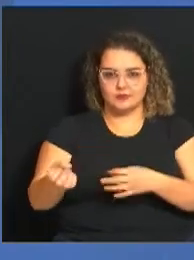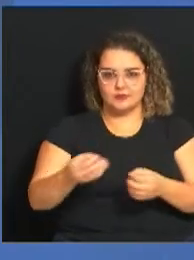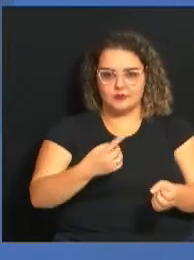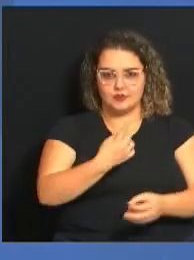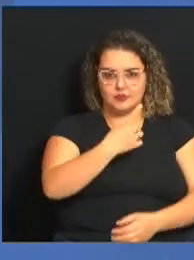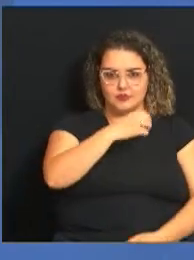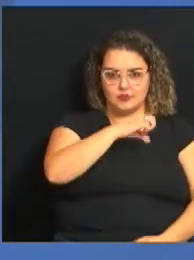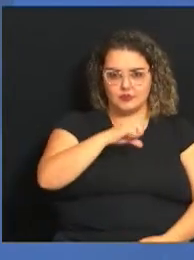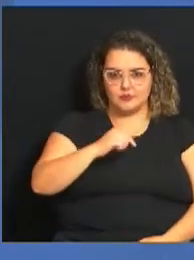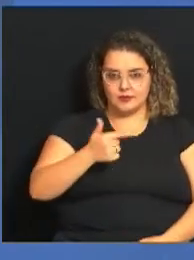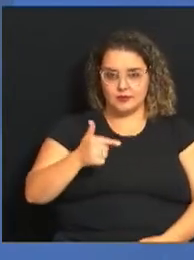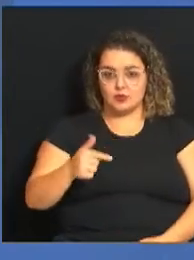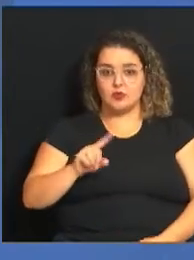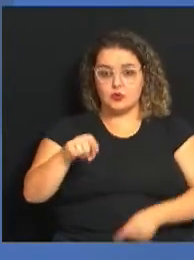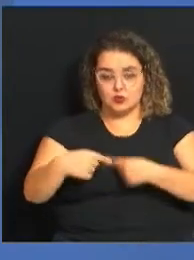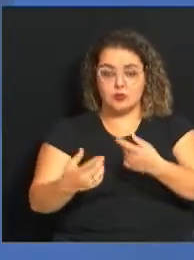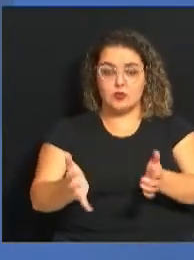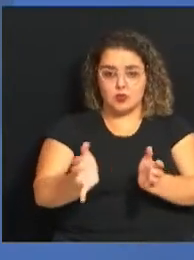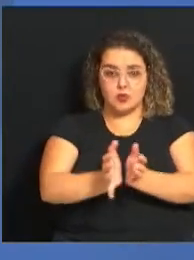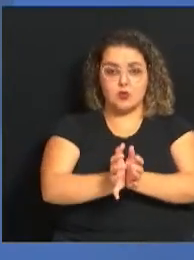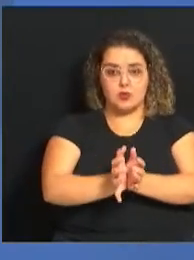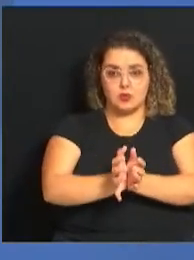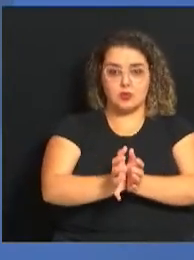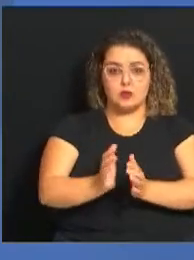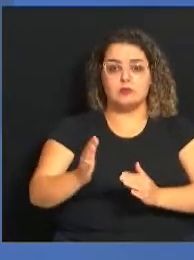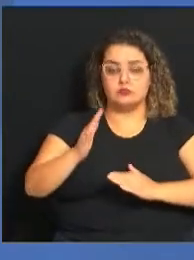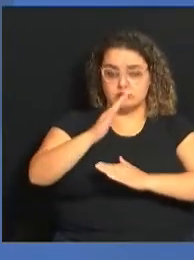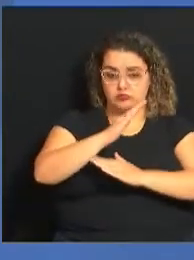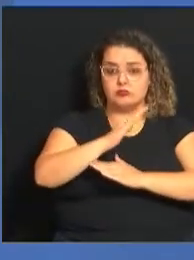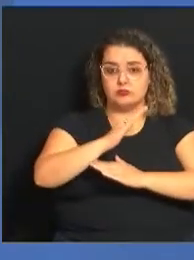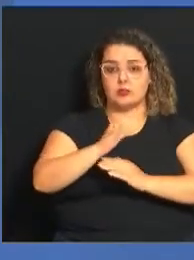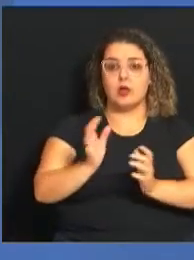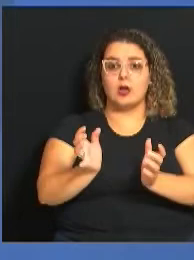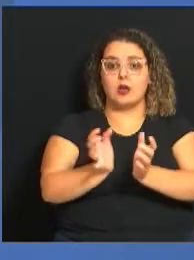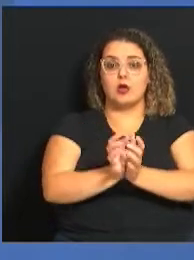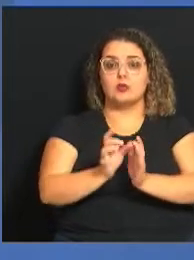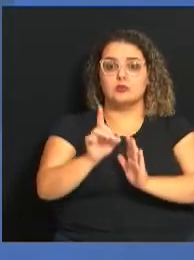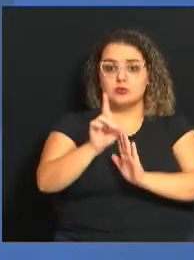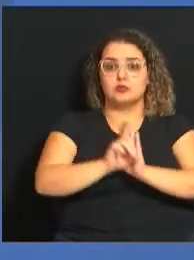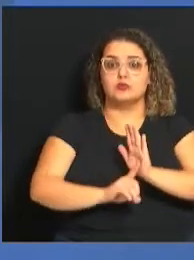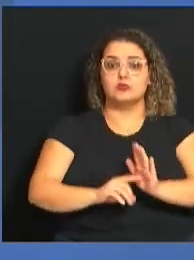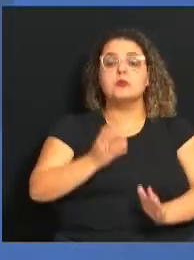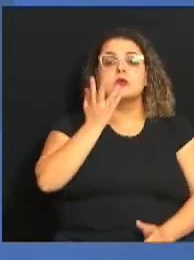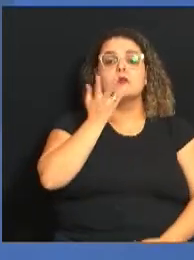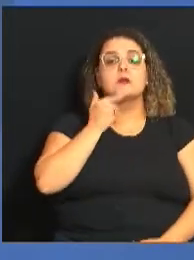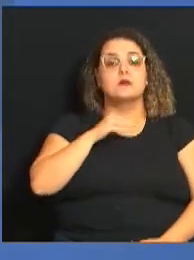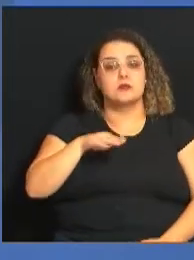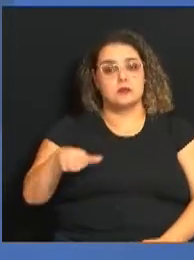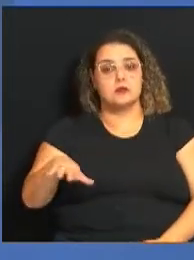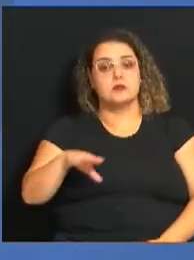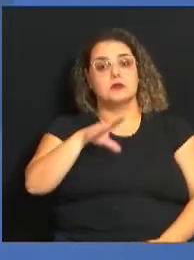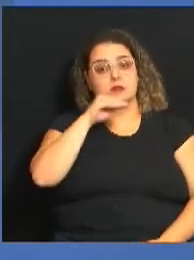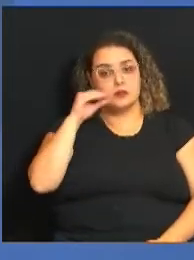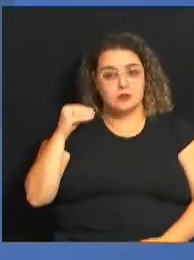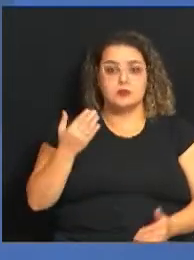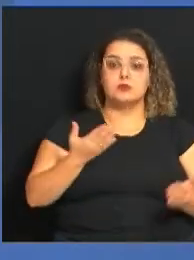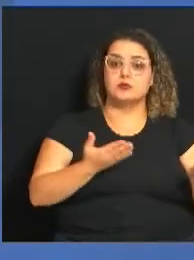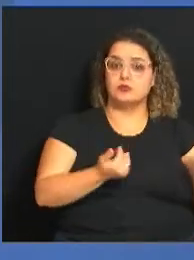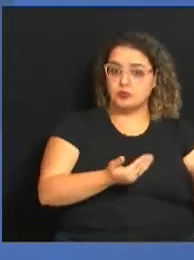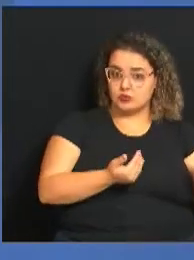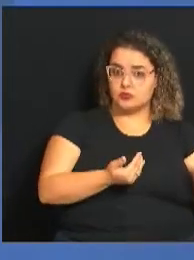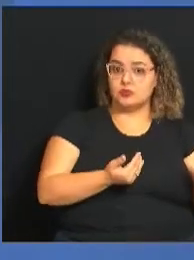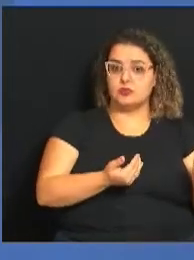outra comissão que se reuniu na Câmara foi a Comissão de Defesa dos Direitos da Criança, Adolescente e Juventude,